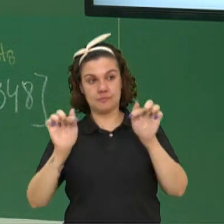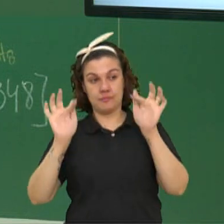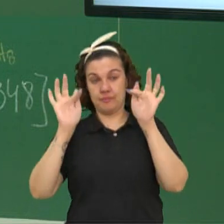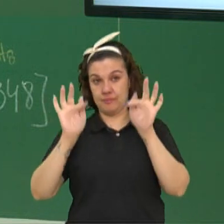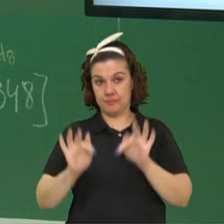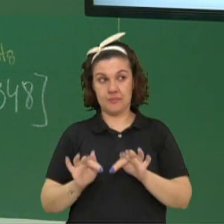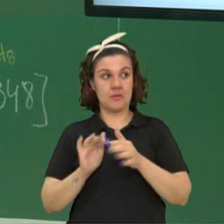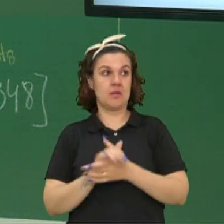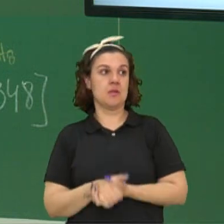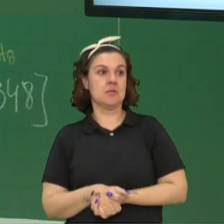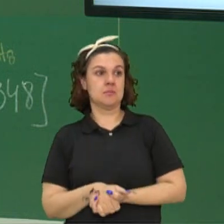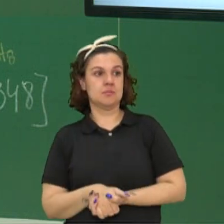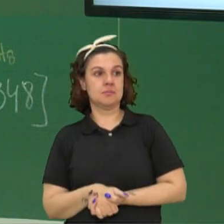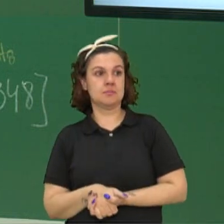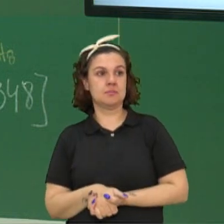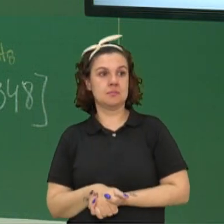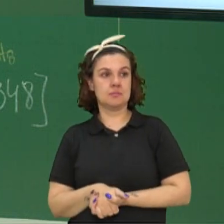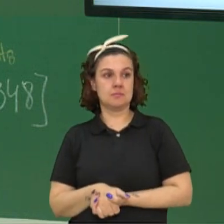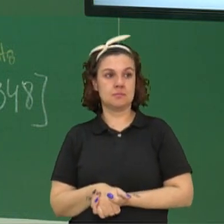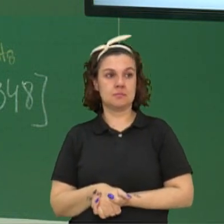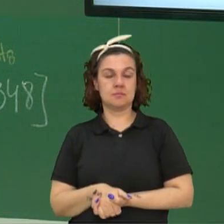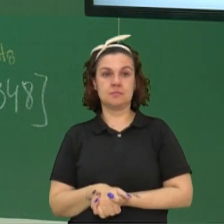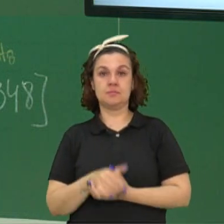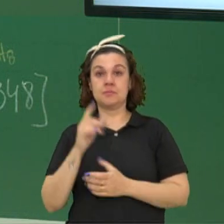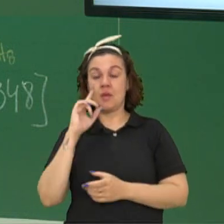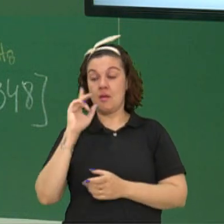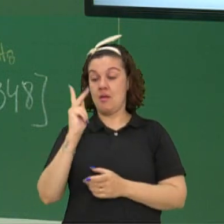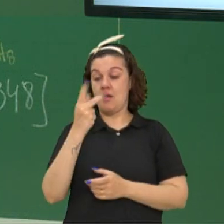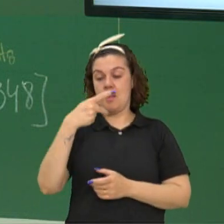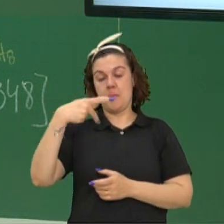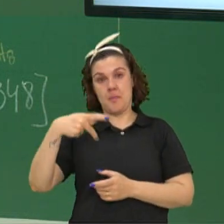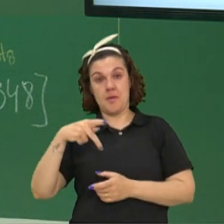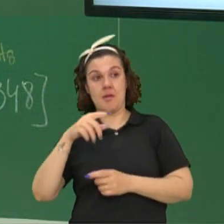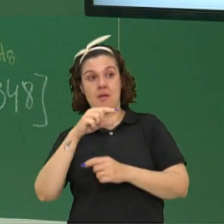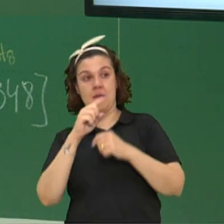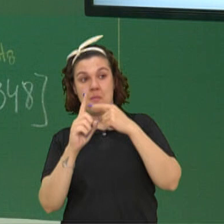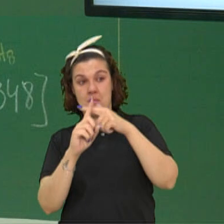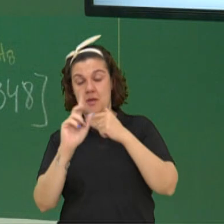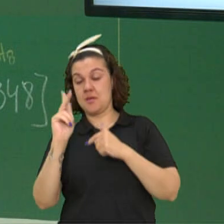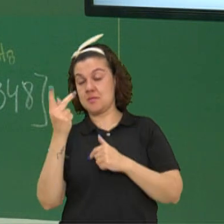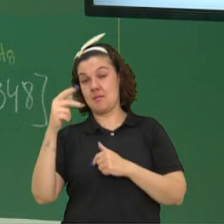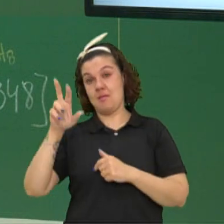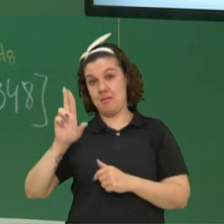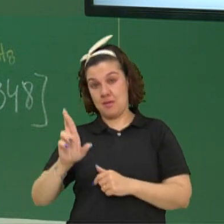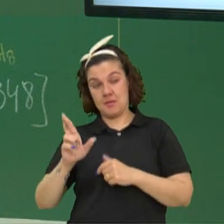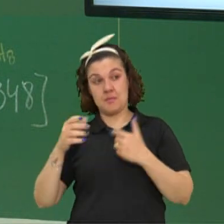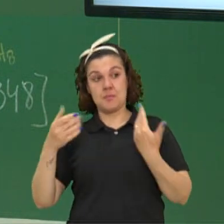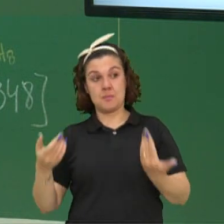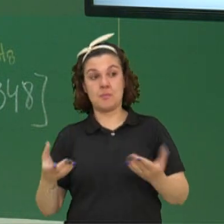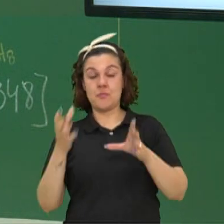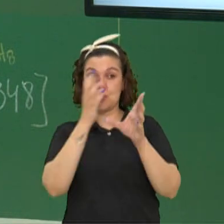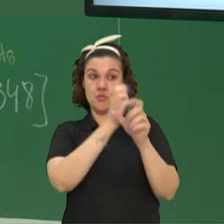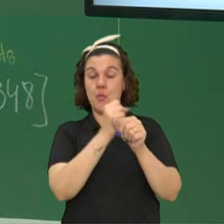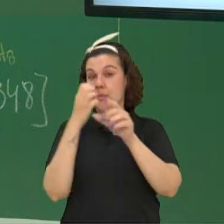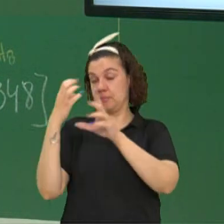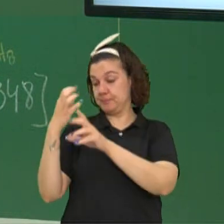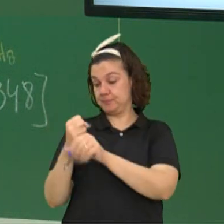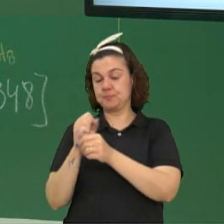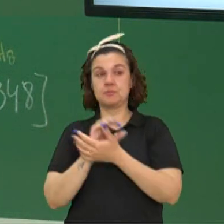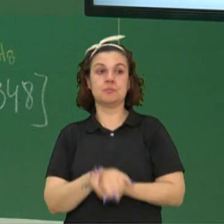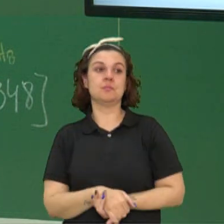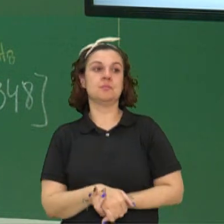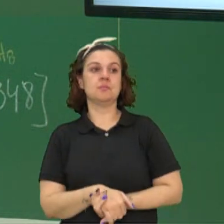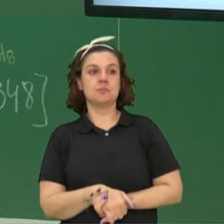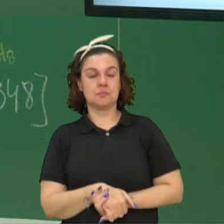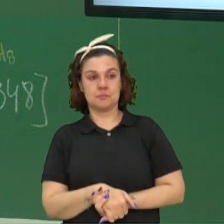final. Variação de entalpia é igual a entalpia dos produtos mais a entalpia dos reagentes, ou o somatório da entalpia dos